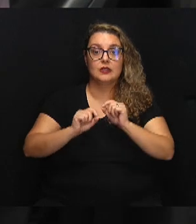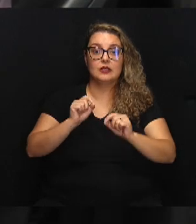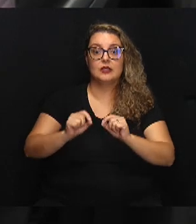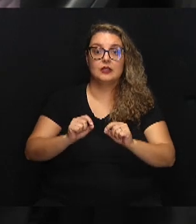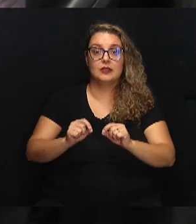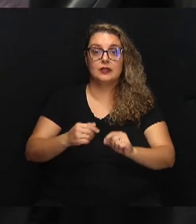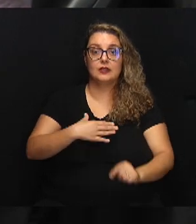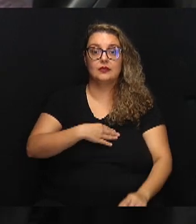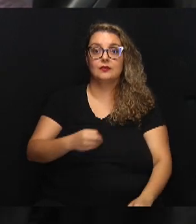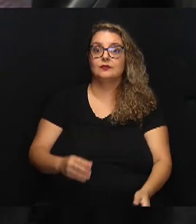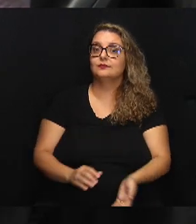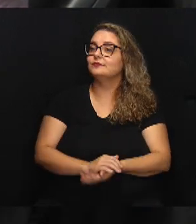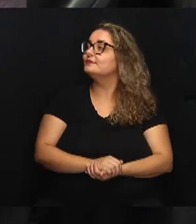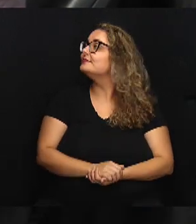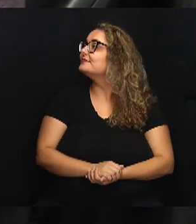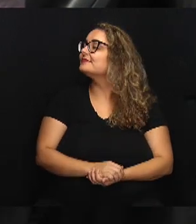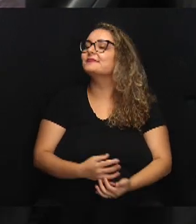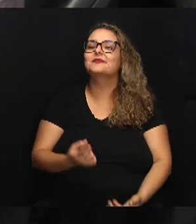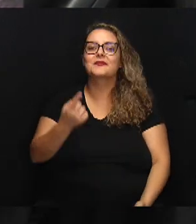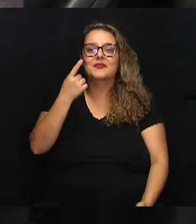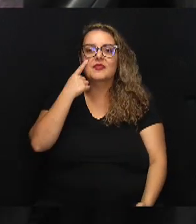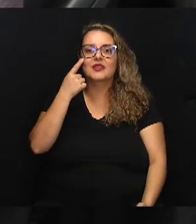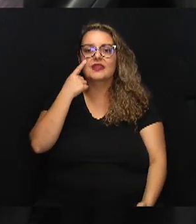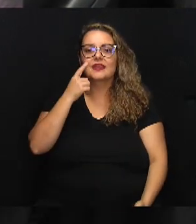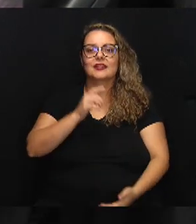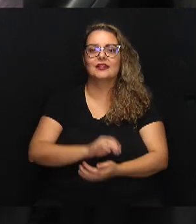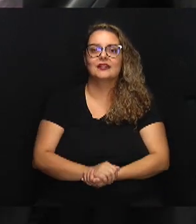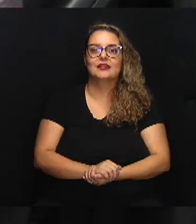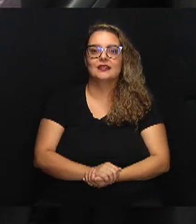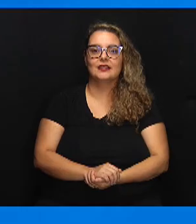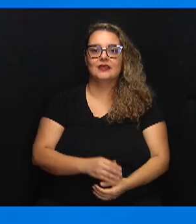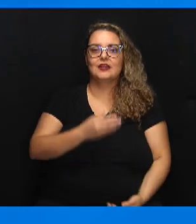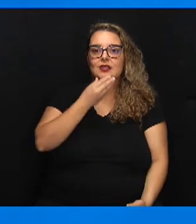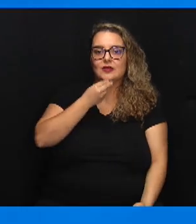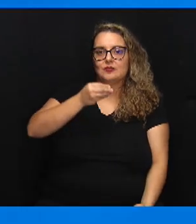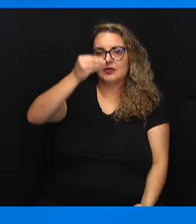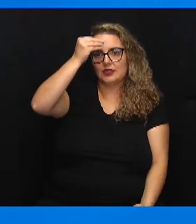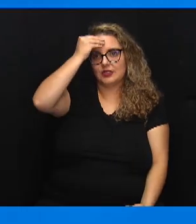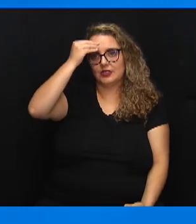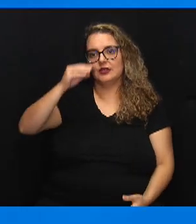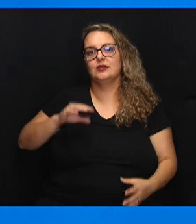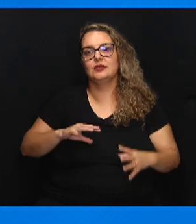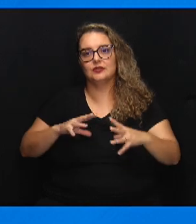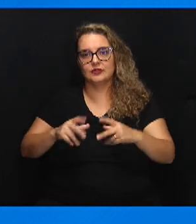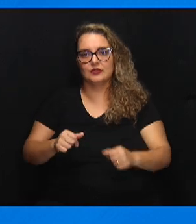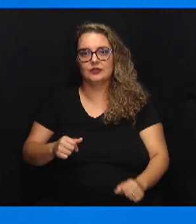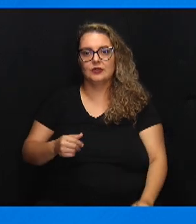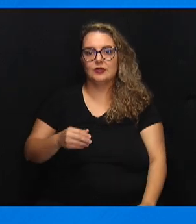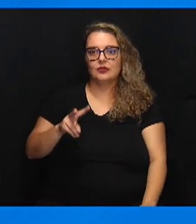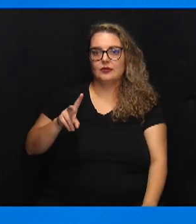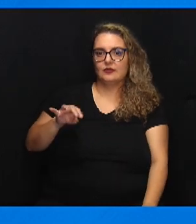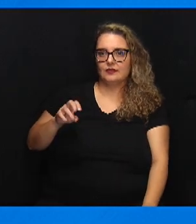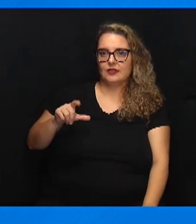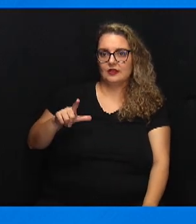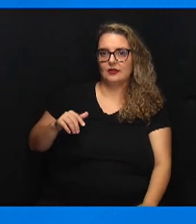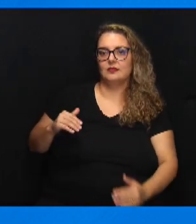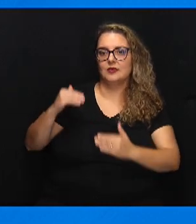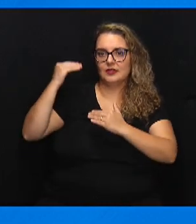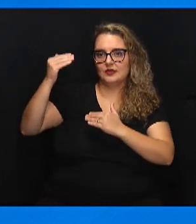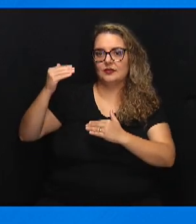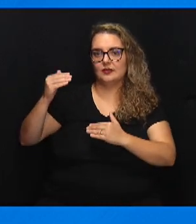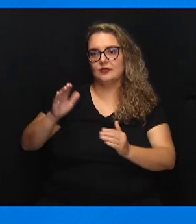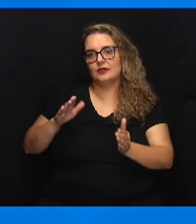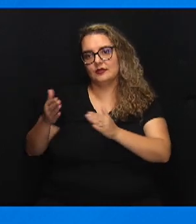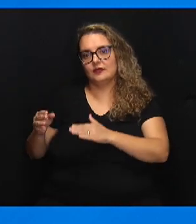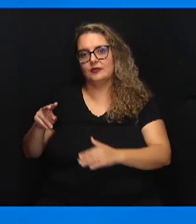os filhos. Olha, aí são quem? Esse é meu sobrinho. Todos Vital, são? O mais velho, o Vinícius do lado e o meu sobrinho